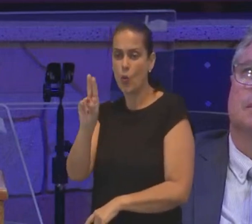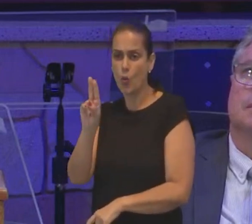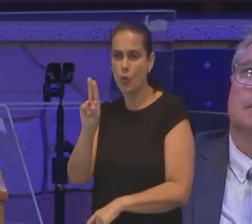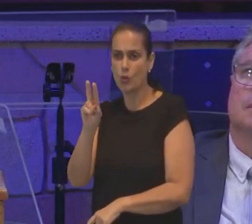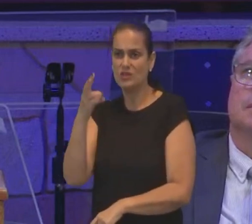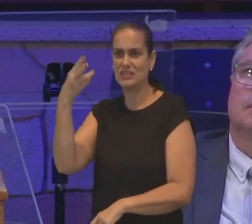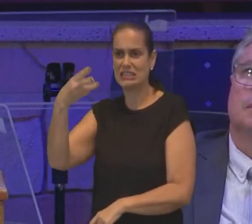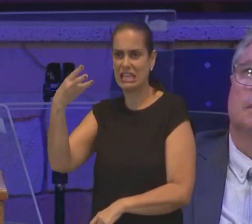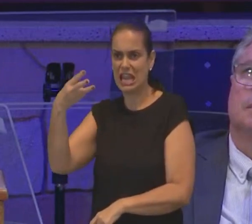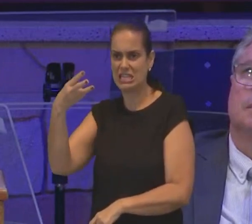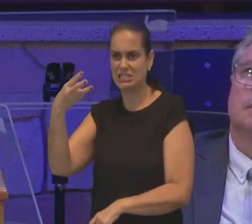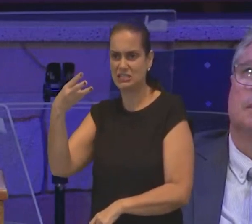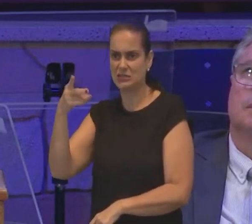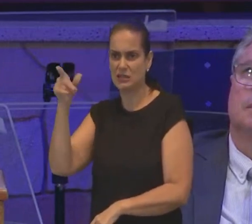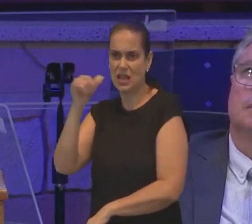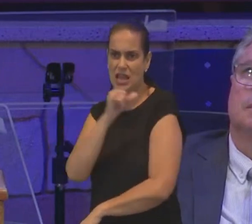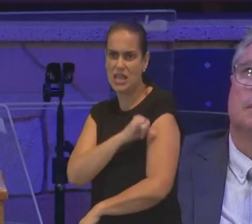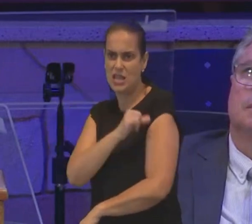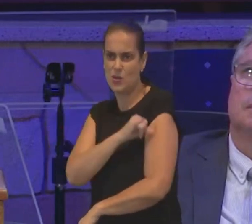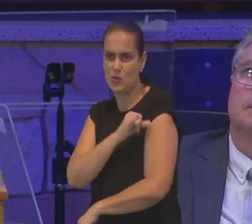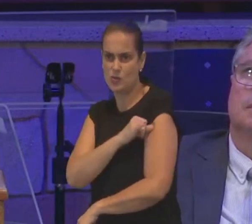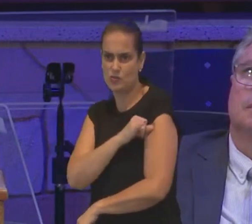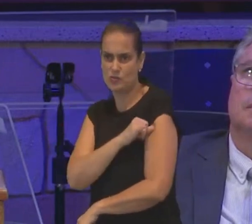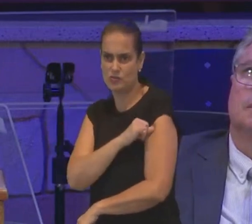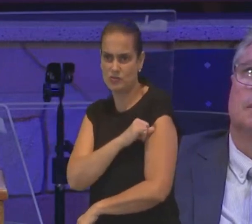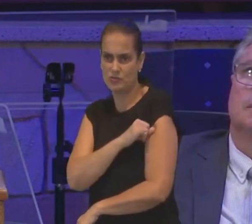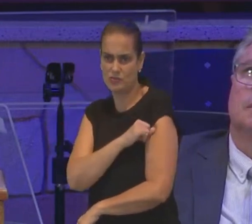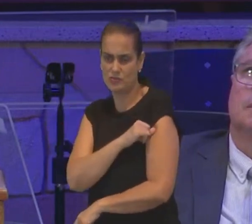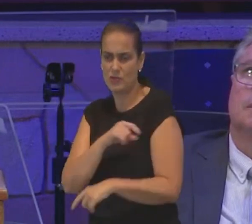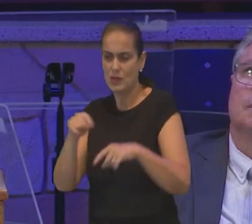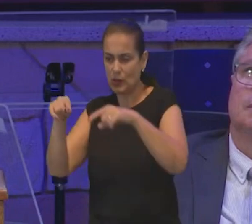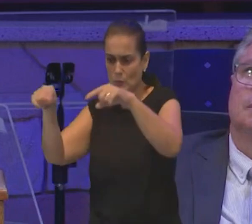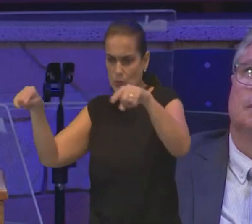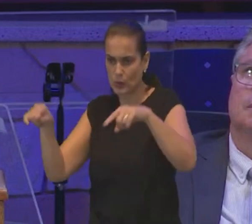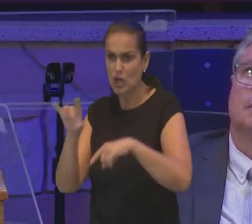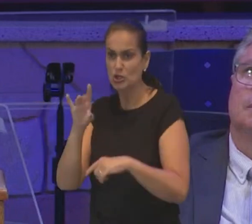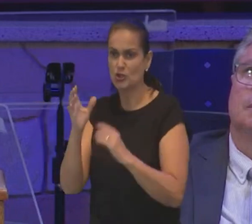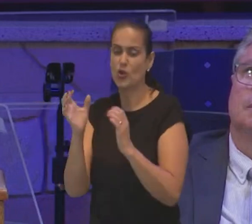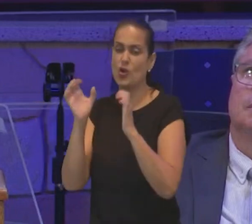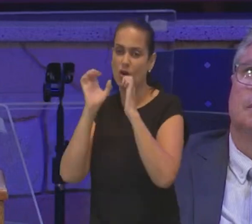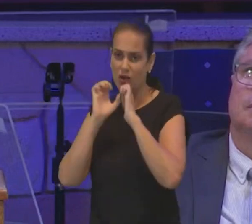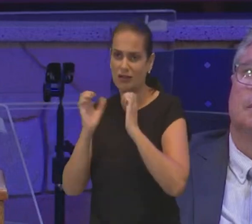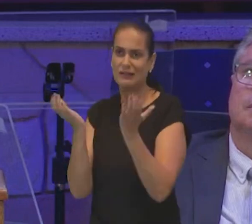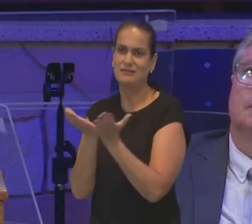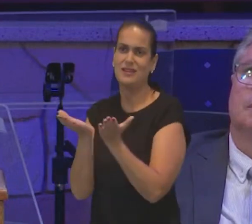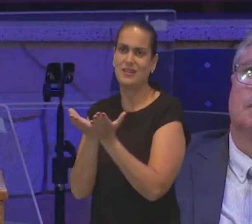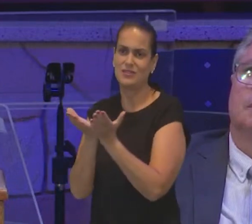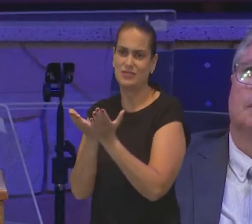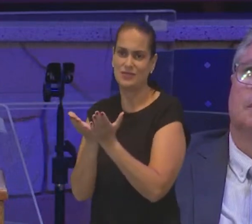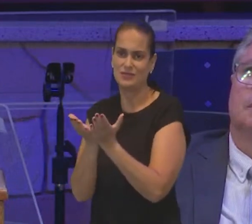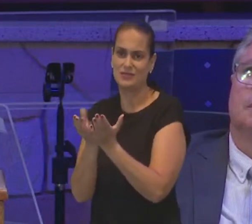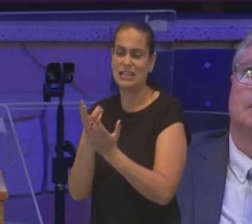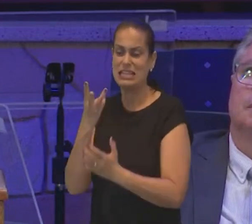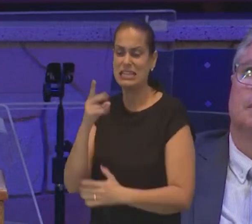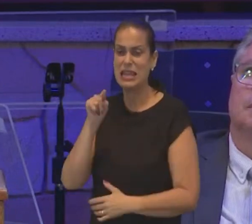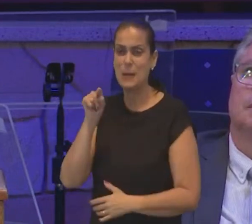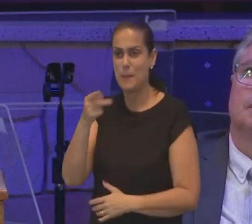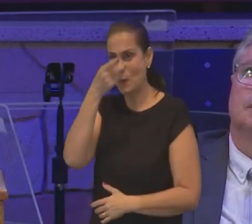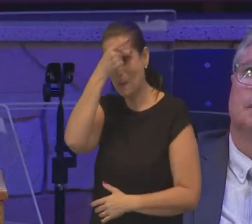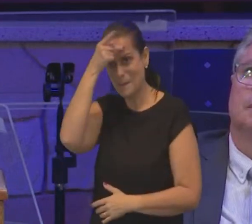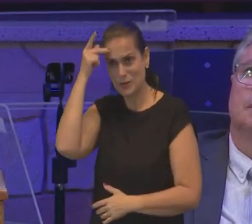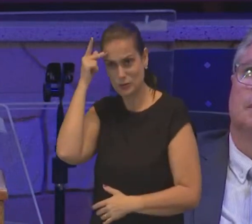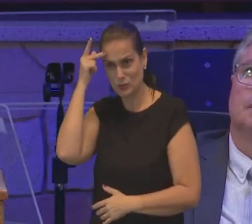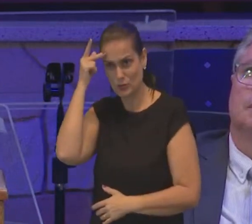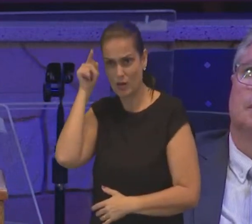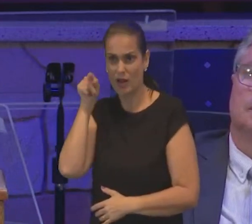evangélicos. Hoje se encontra ali 2.500 pessoas em Bangu 3. Hoje o nosso irmão